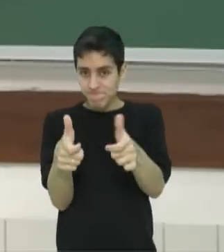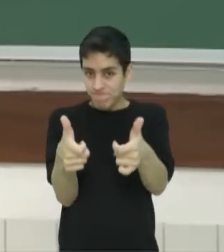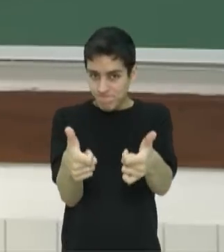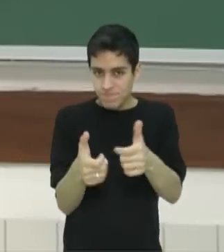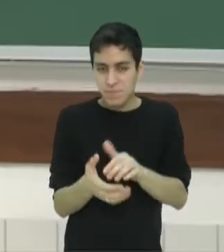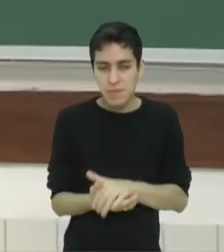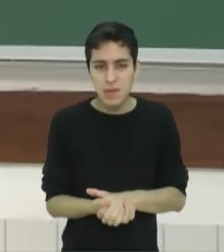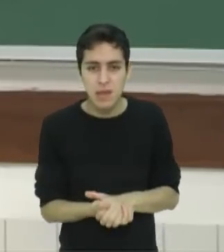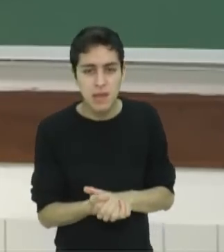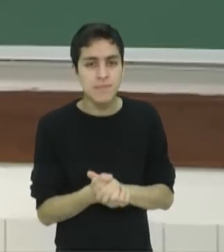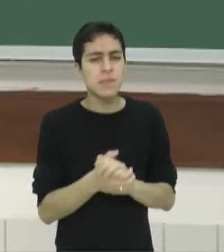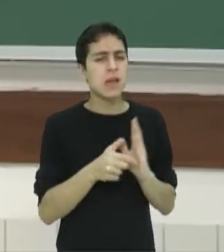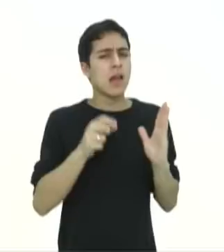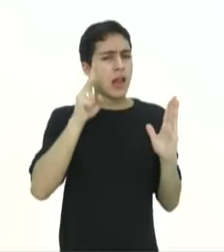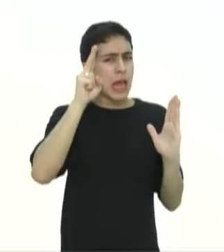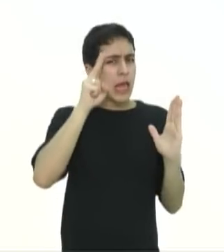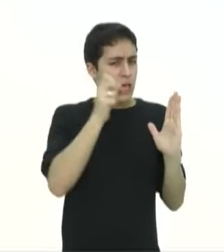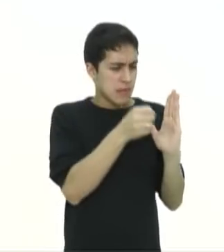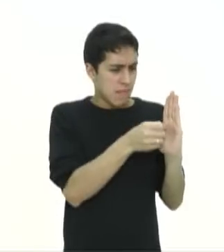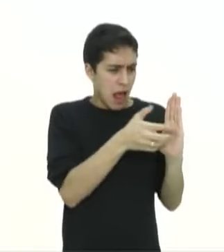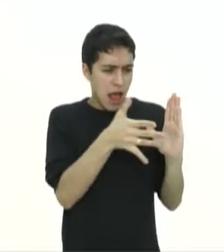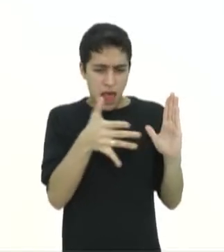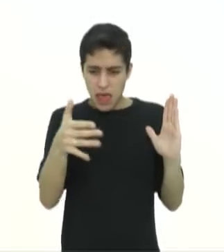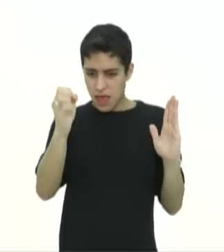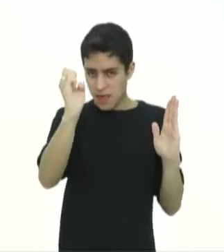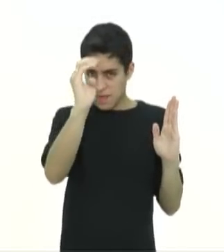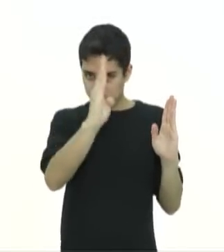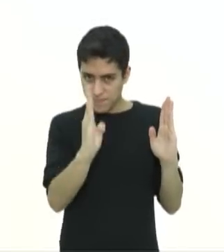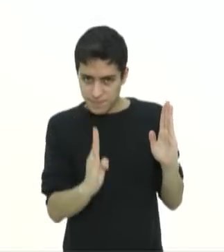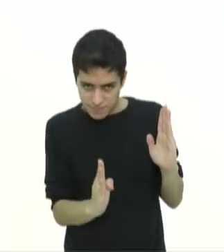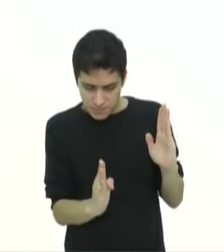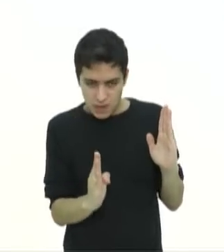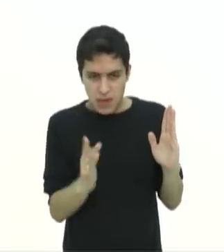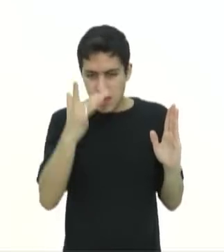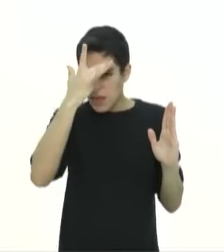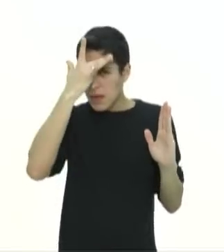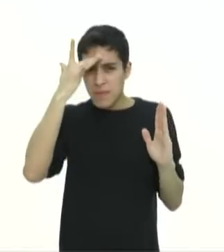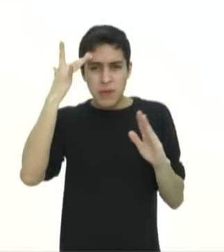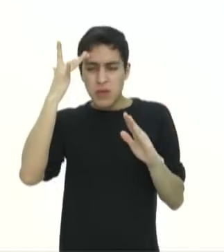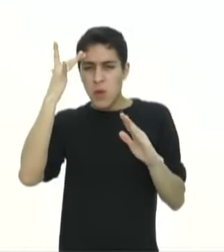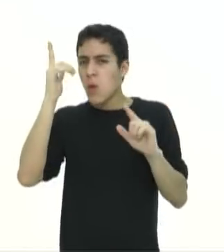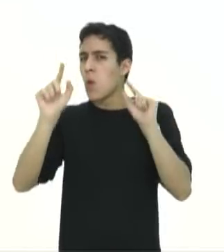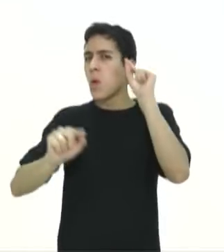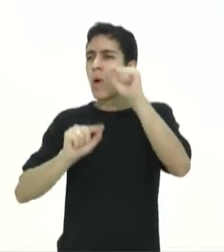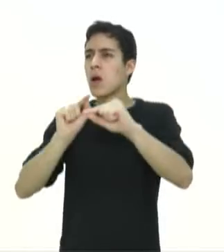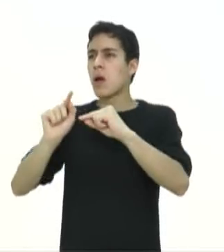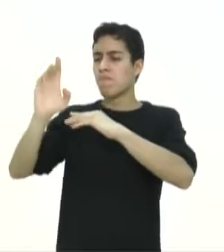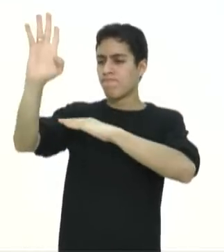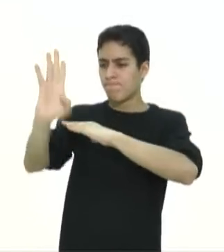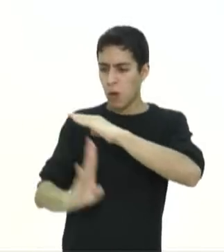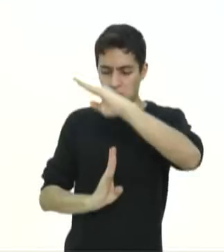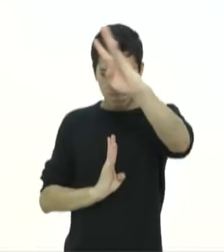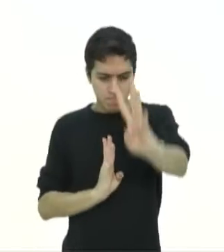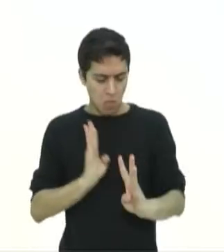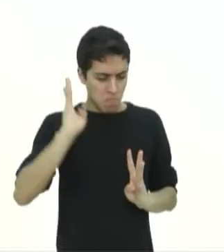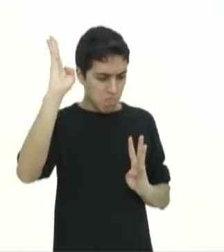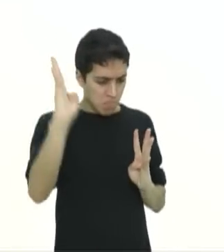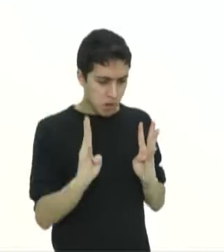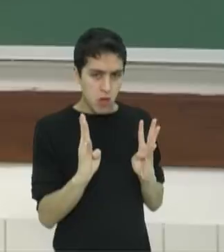Na história brasileira, os imigrantes, eles tiveram grande contribuição.